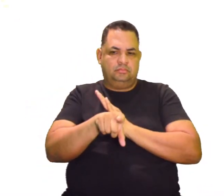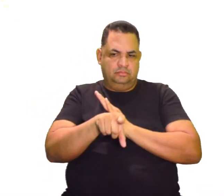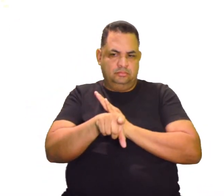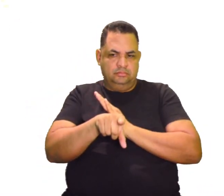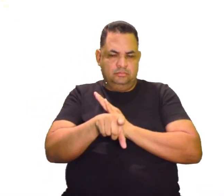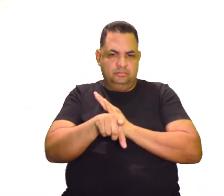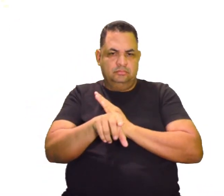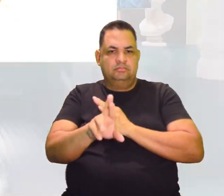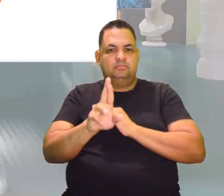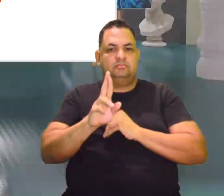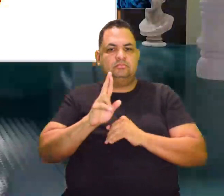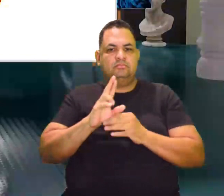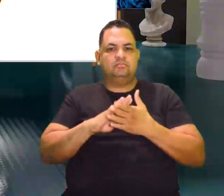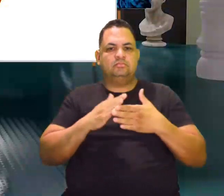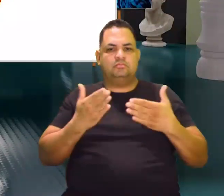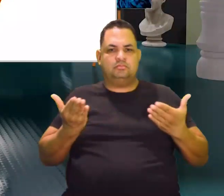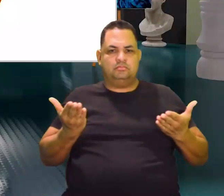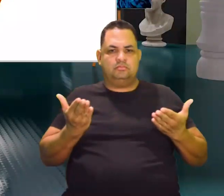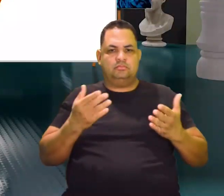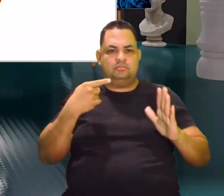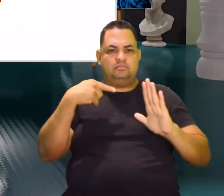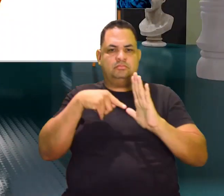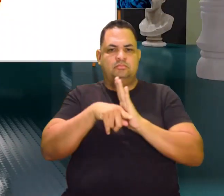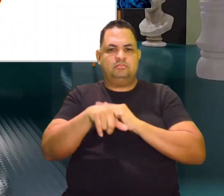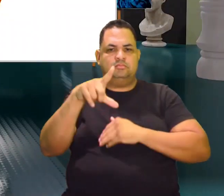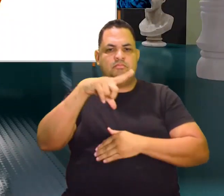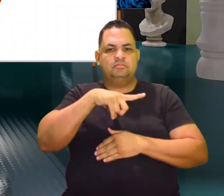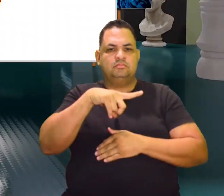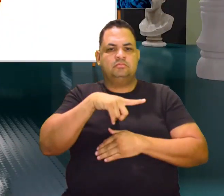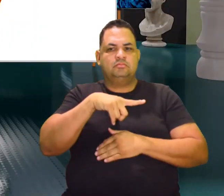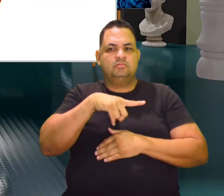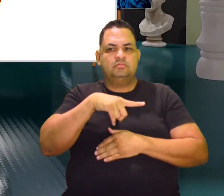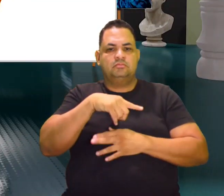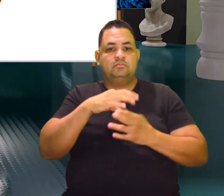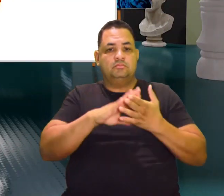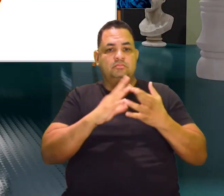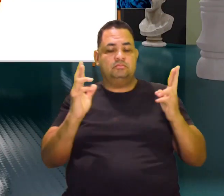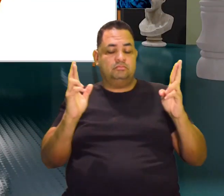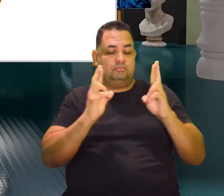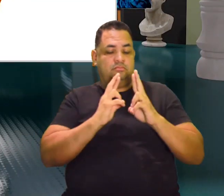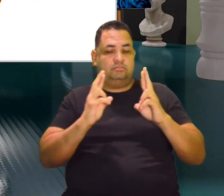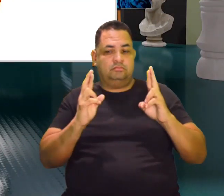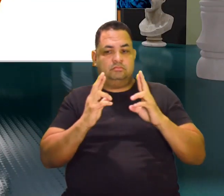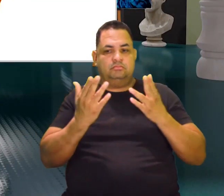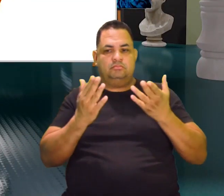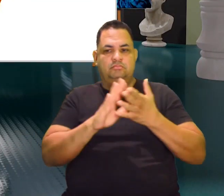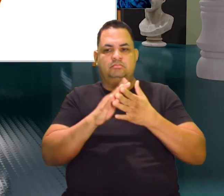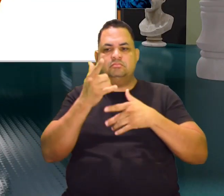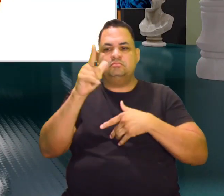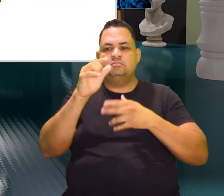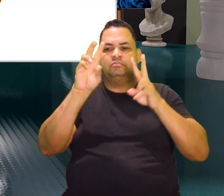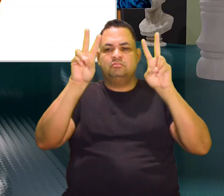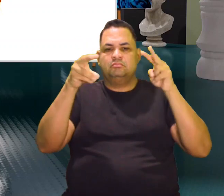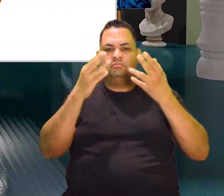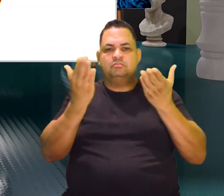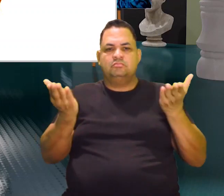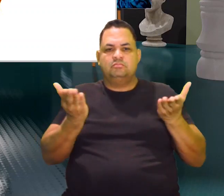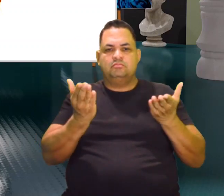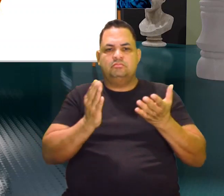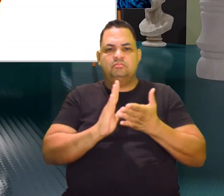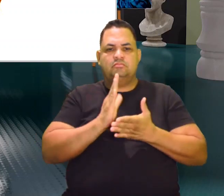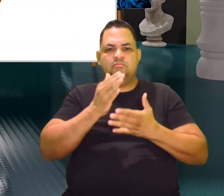para vocês, uma pergunta que está relacionada já a outros temas que eu já venho